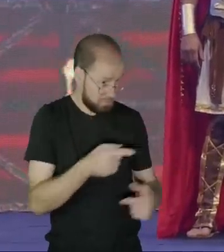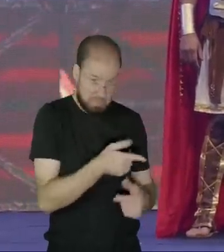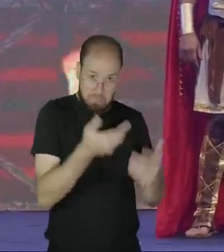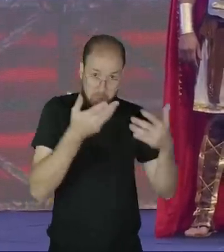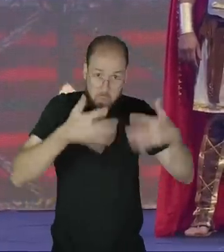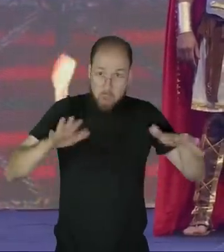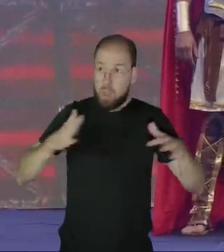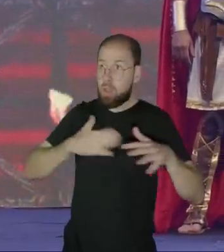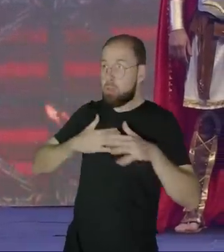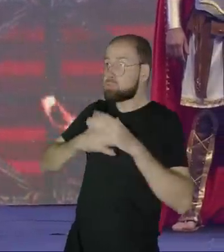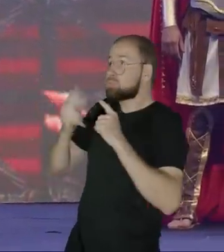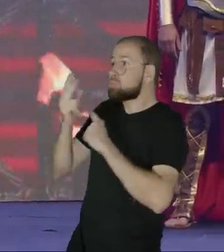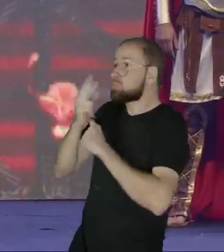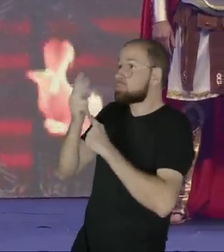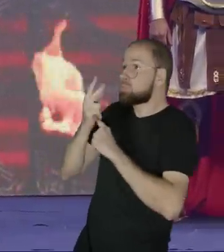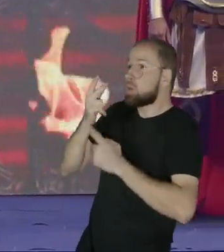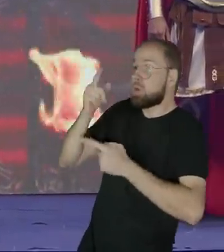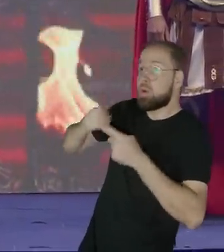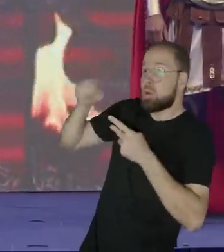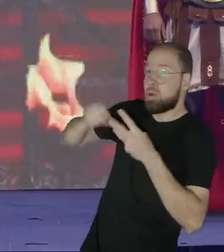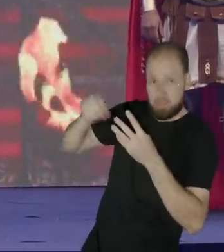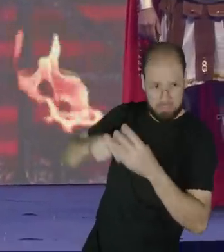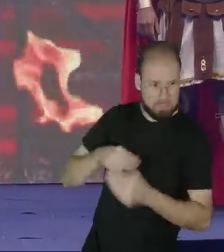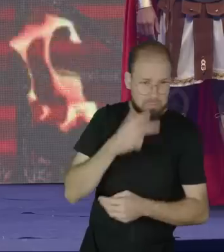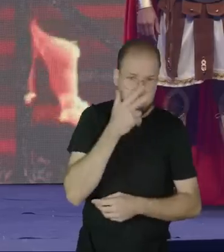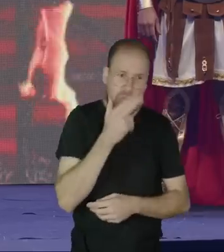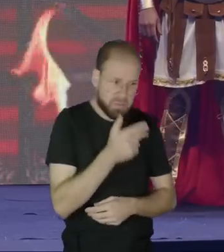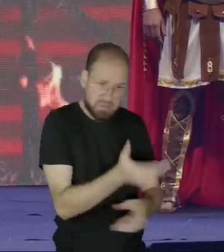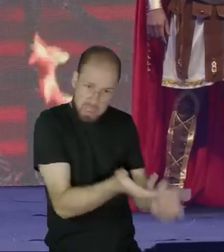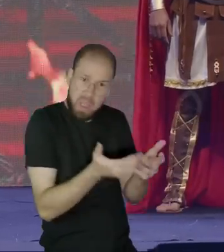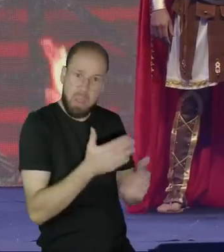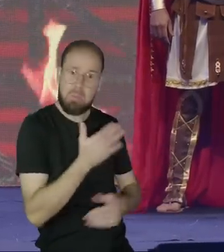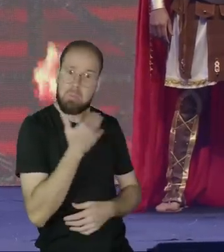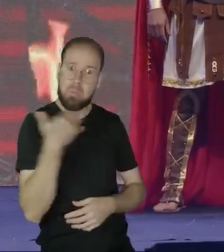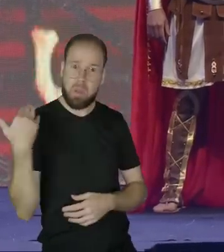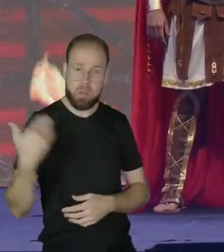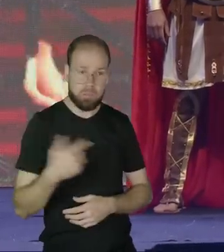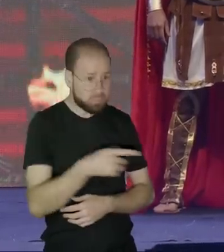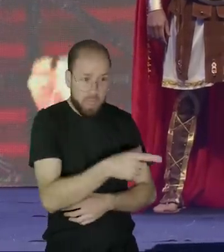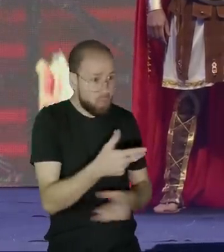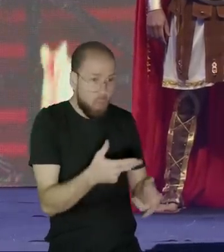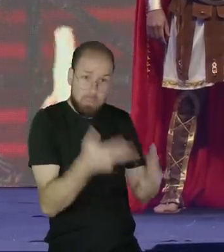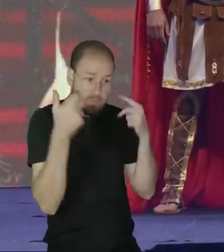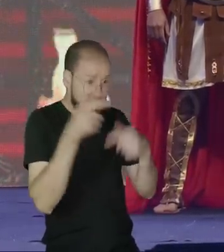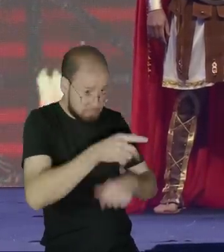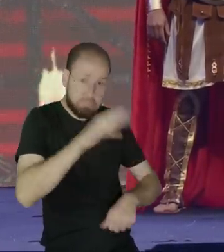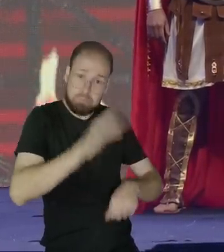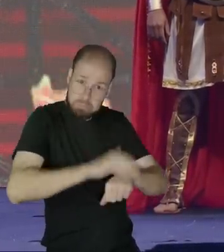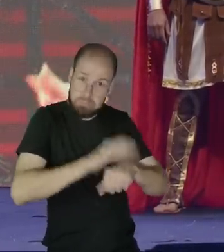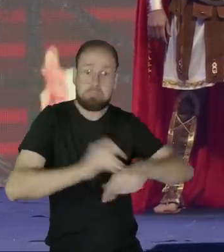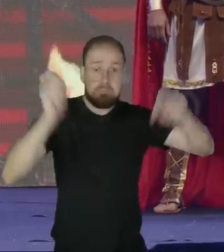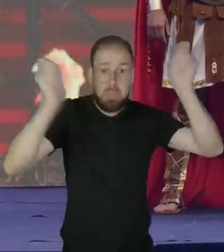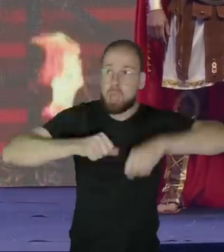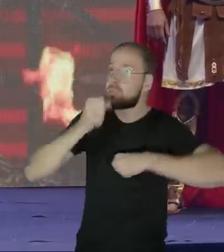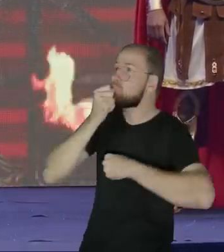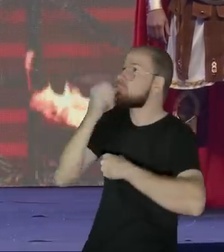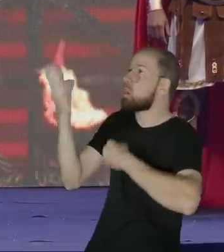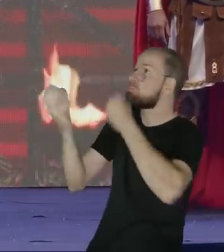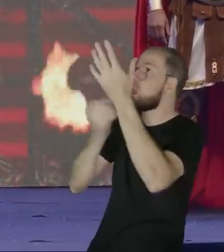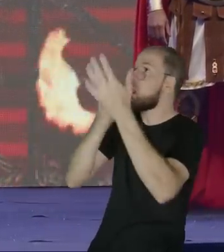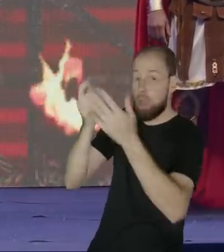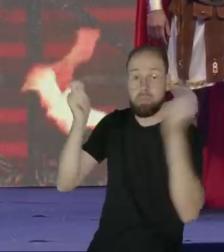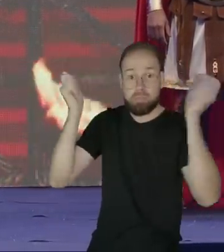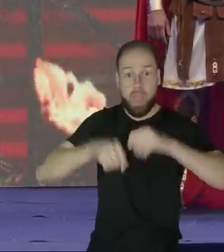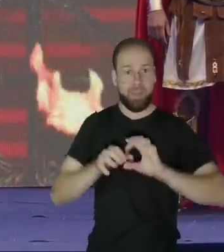defender? Você quer morrer? Não percebe que tem o poder para libertá-lo ou crucificá-lo?